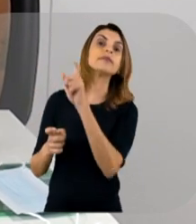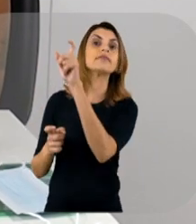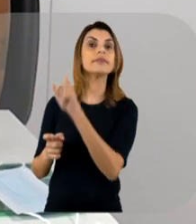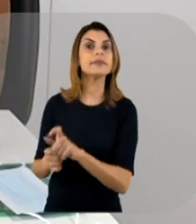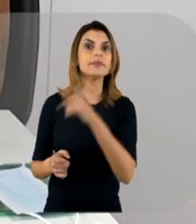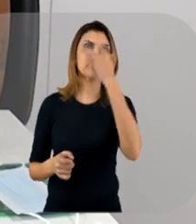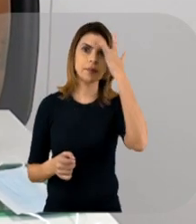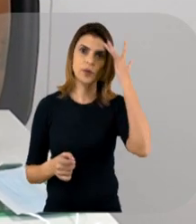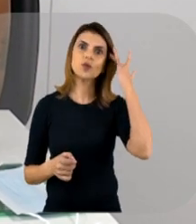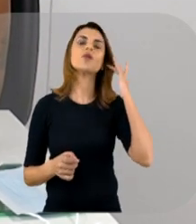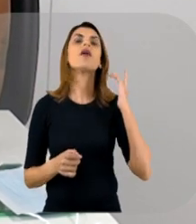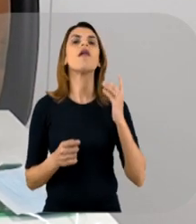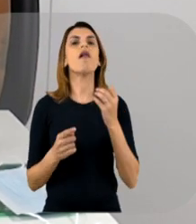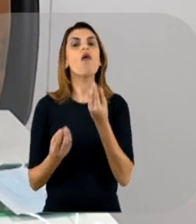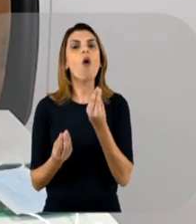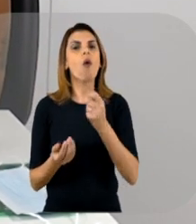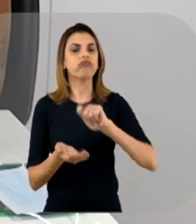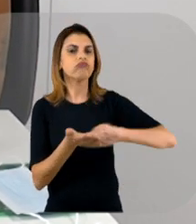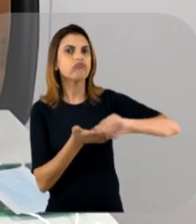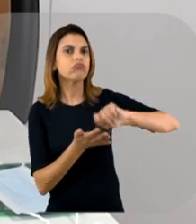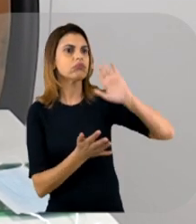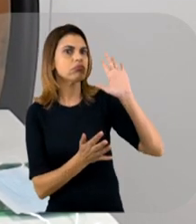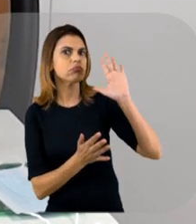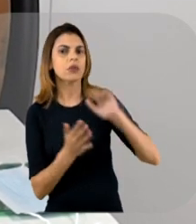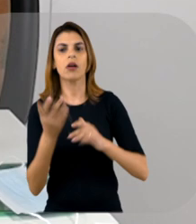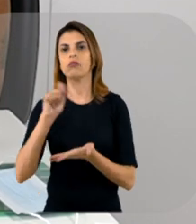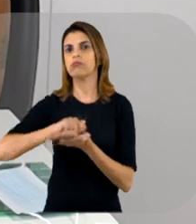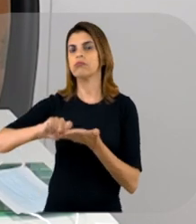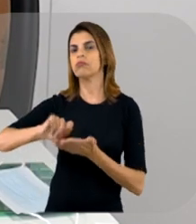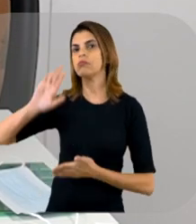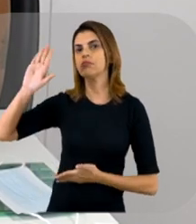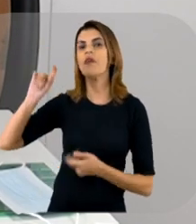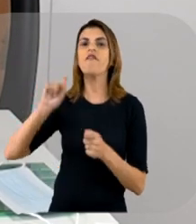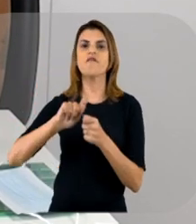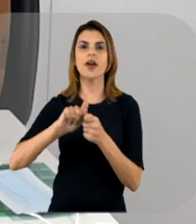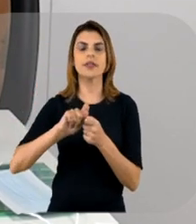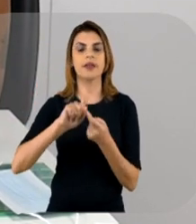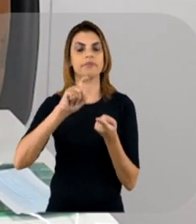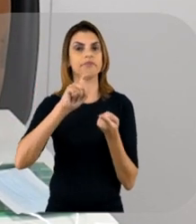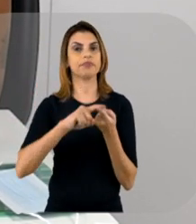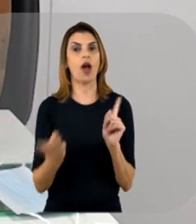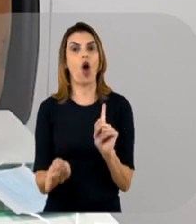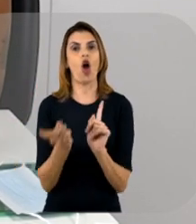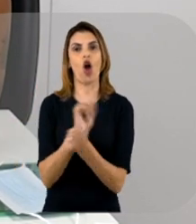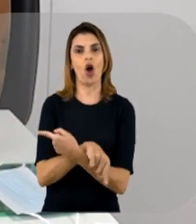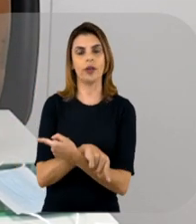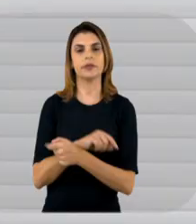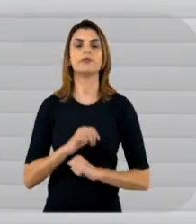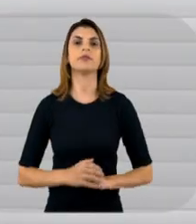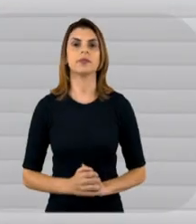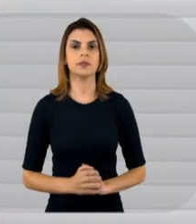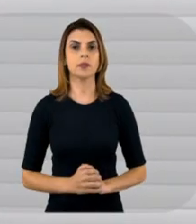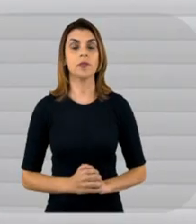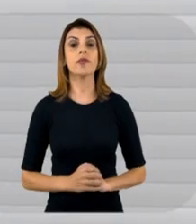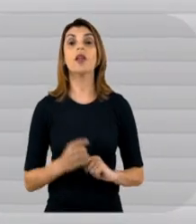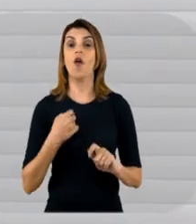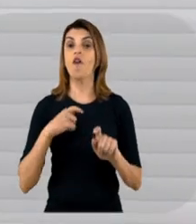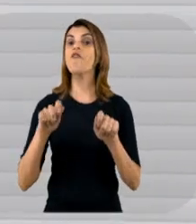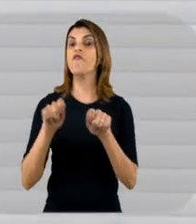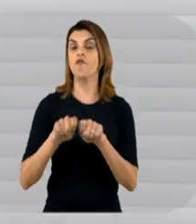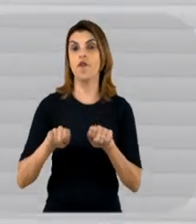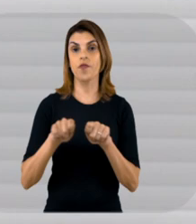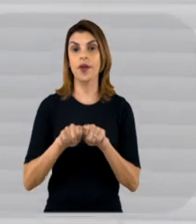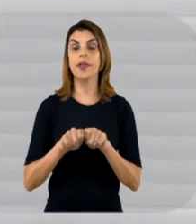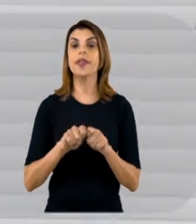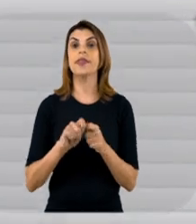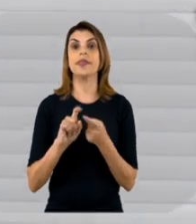no nosso participante Qual é a sua dominância para se fazer a punção no lado oposto eu vou então fazer a